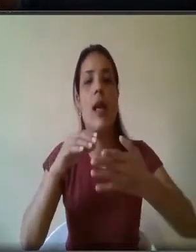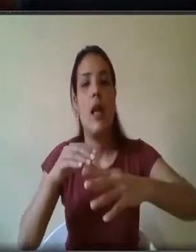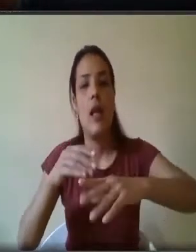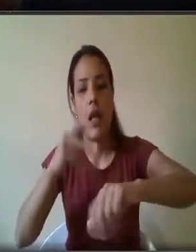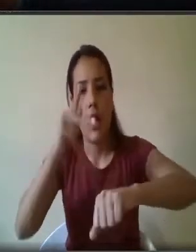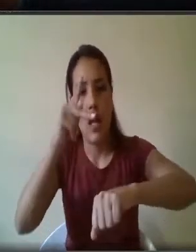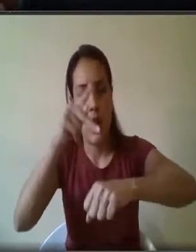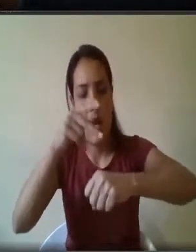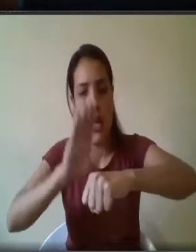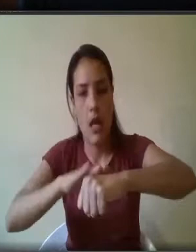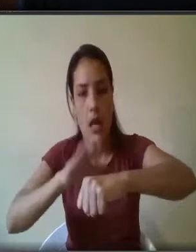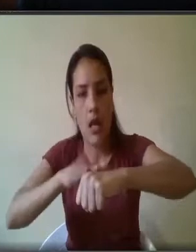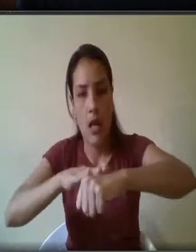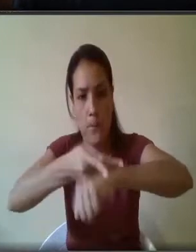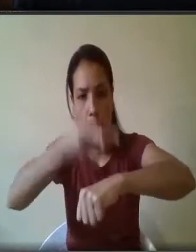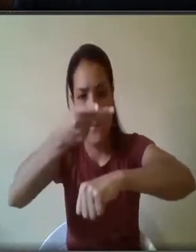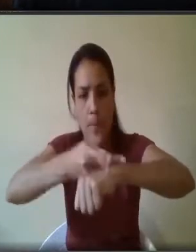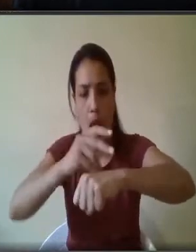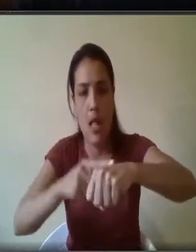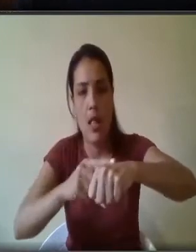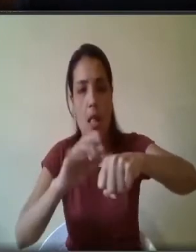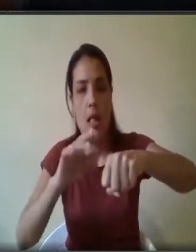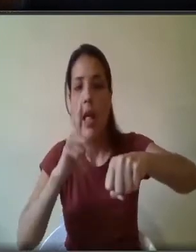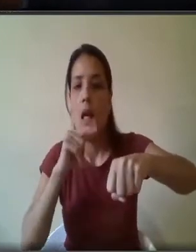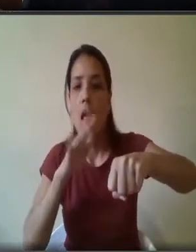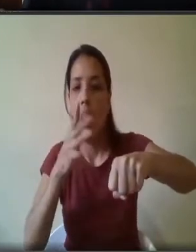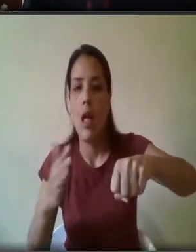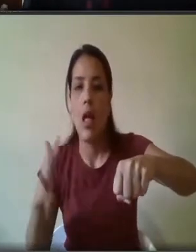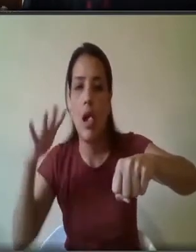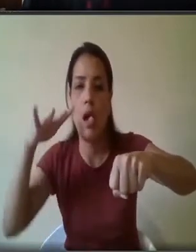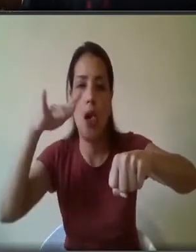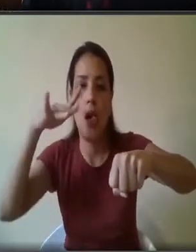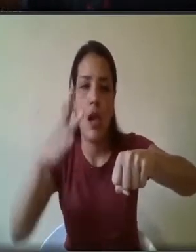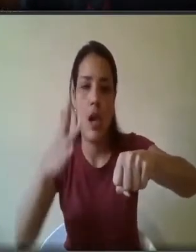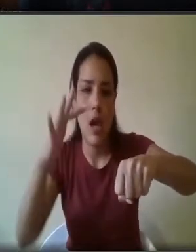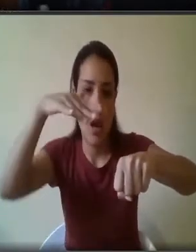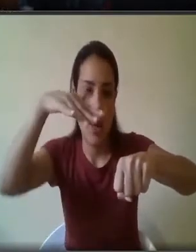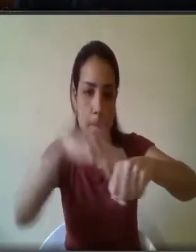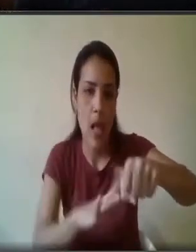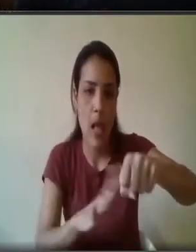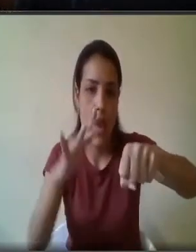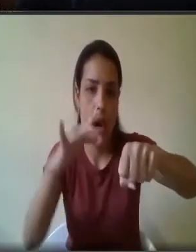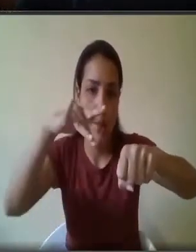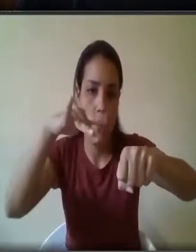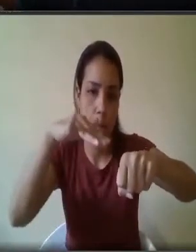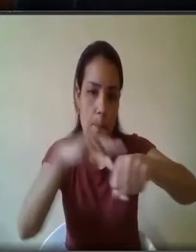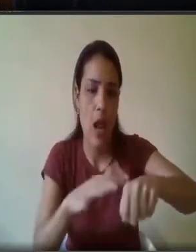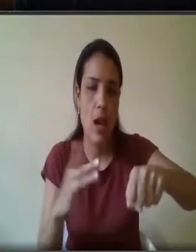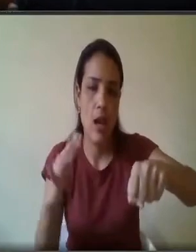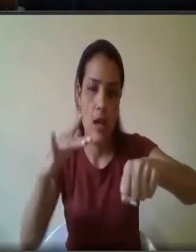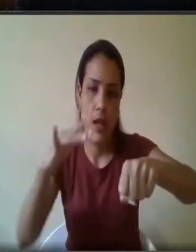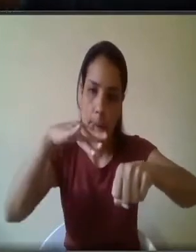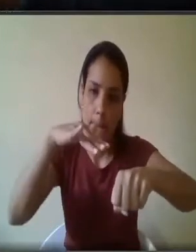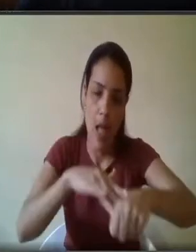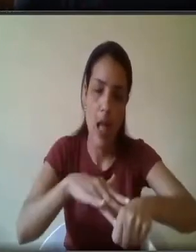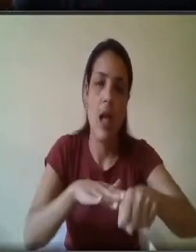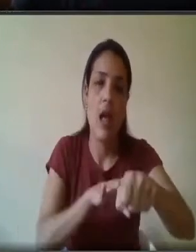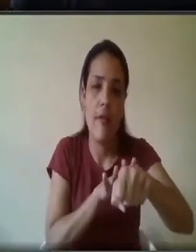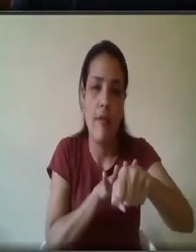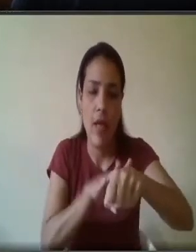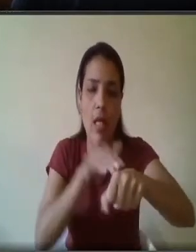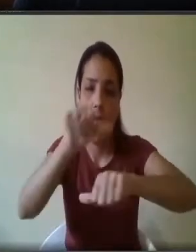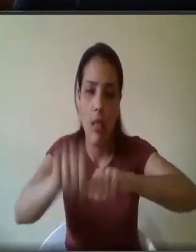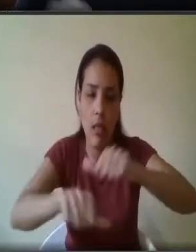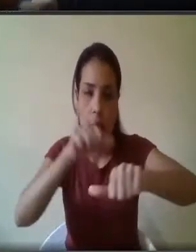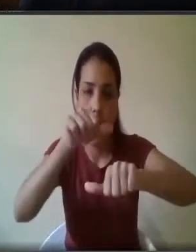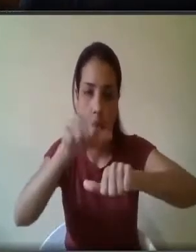mais poeta, né? A onda vai alisando o continente. Mas se você for mais na geografia, ela